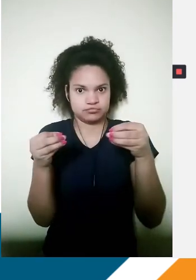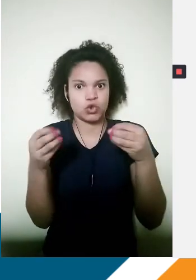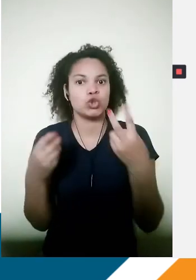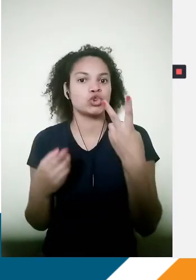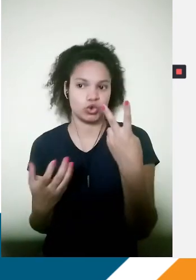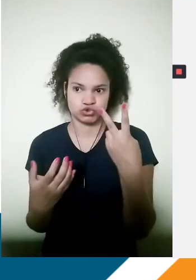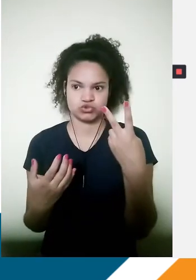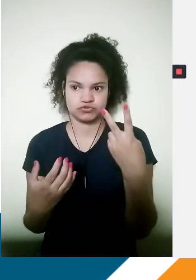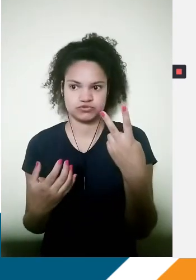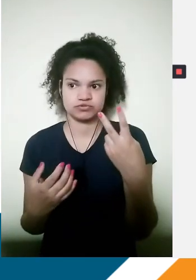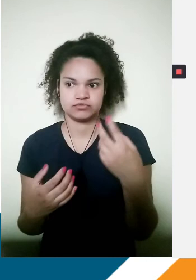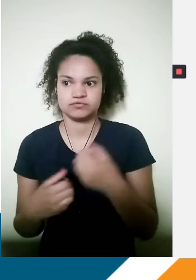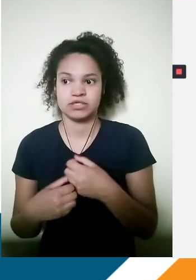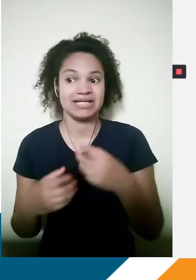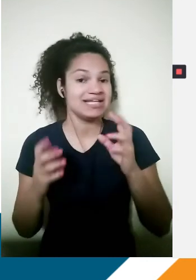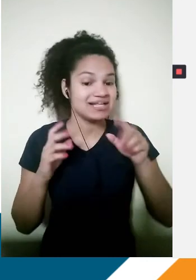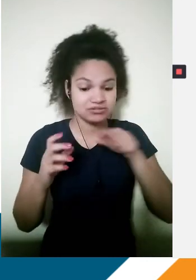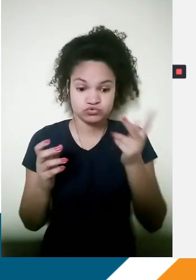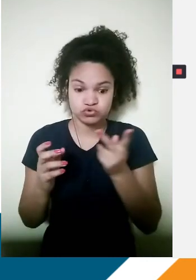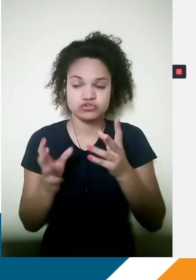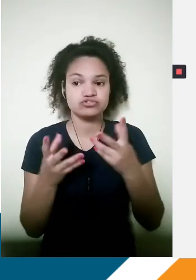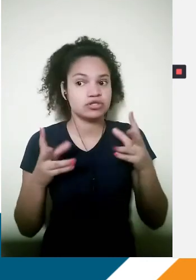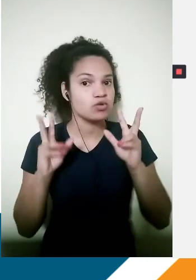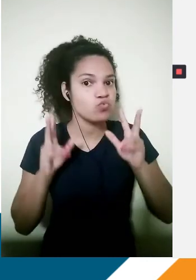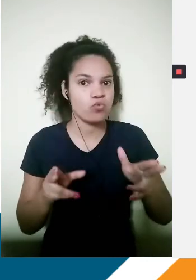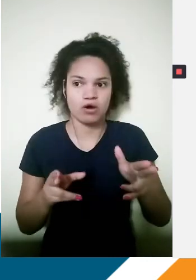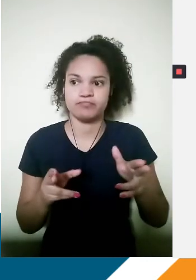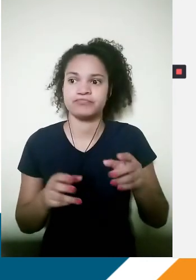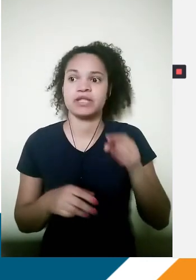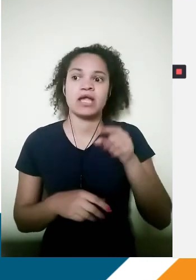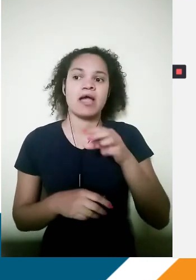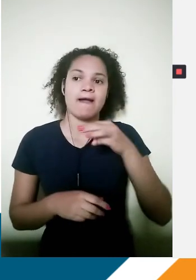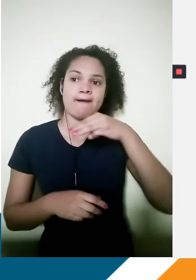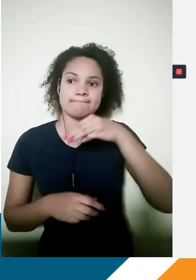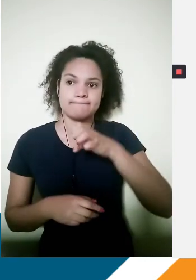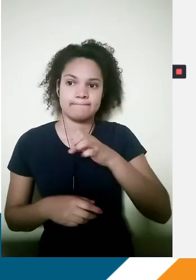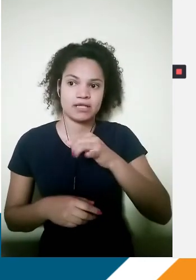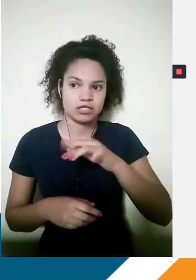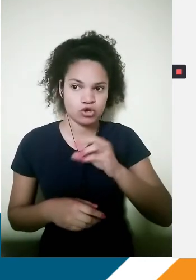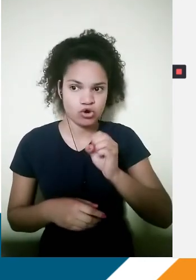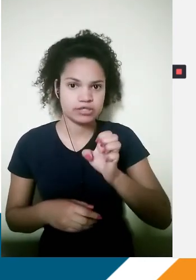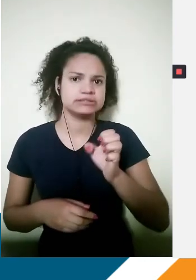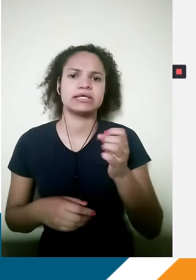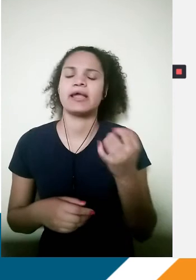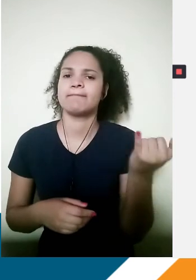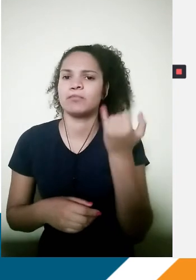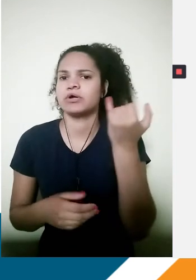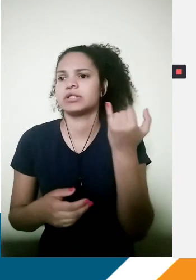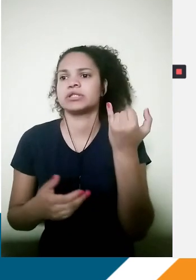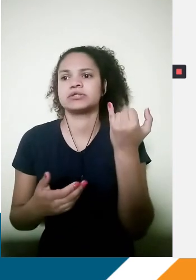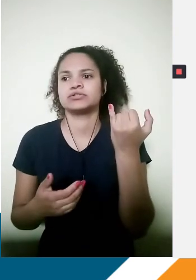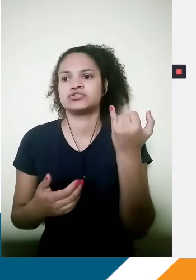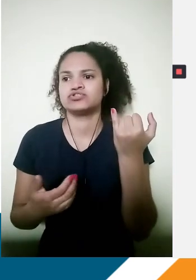é muito importante para o crescimento do organismo, para a reposição celular, enquanto